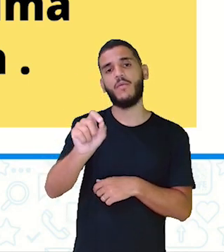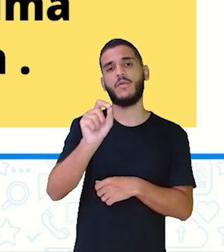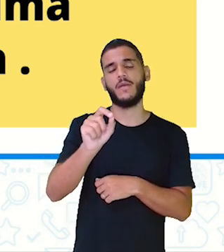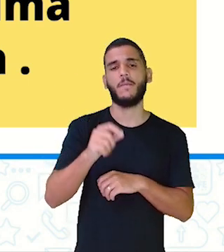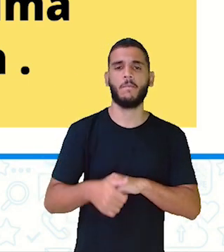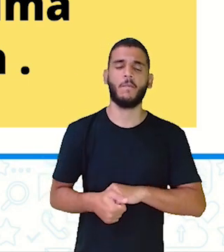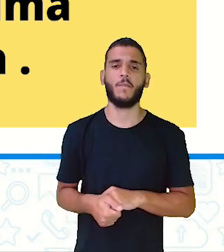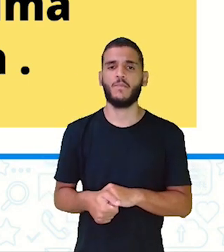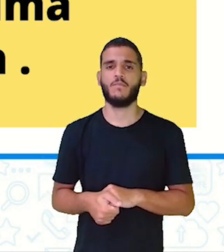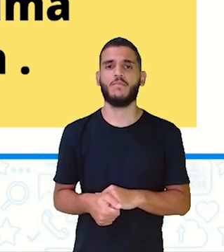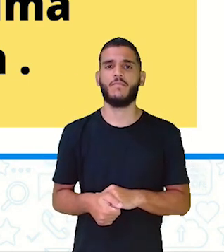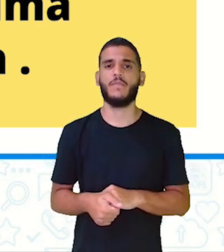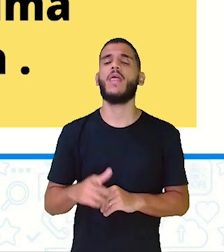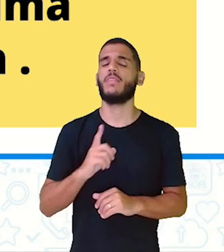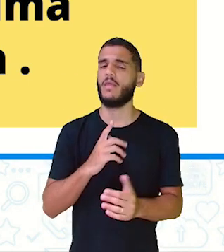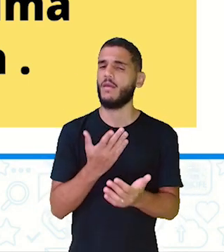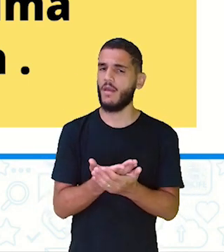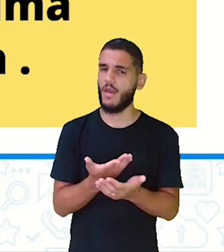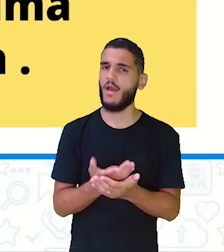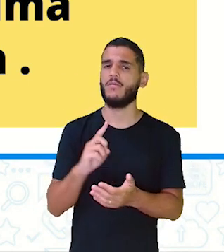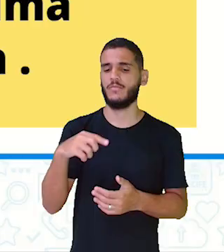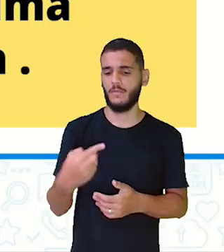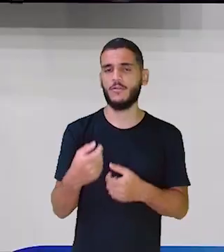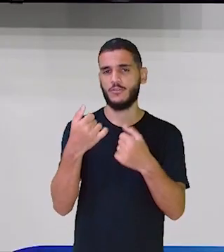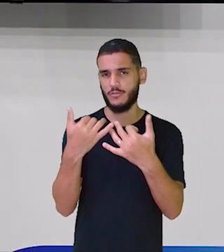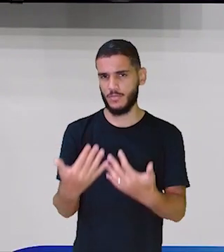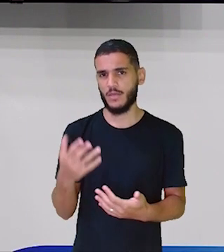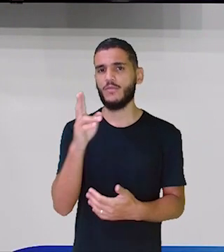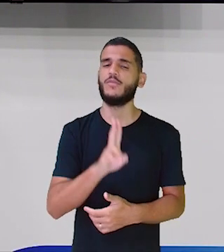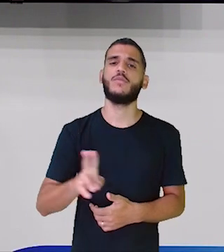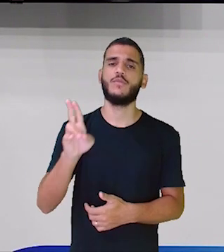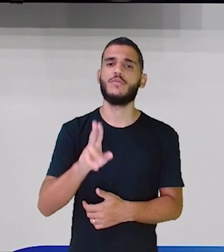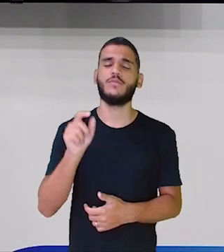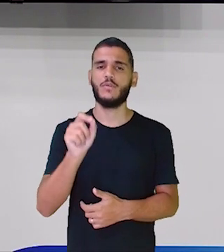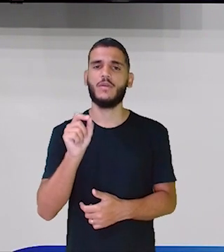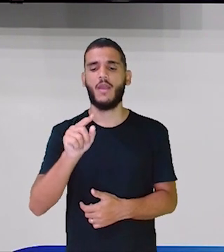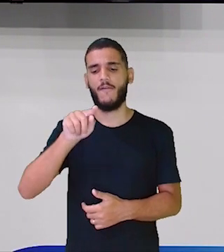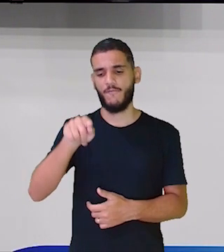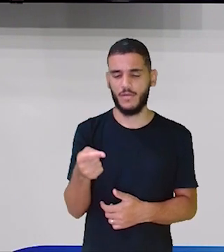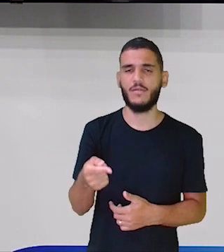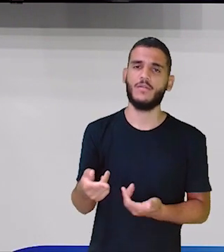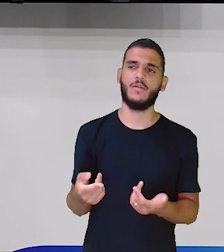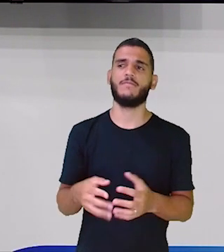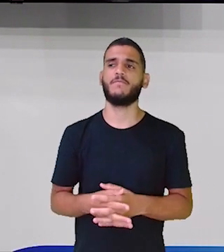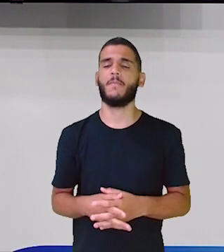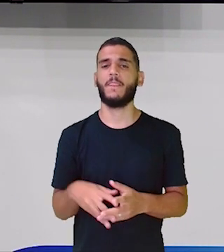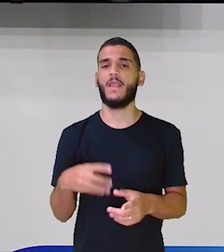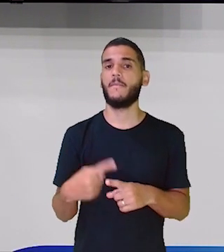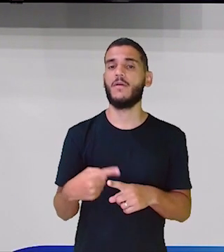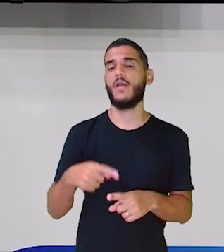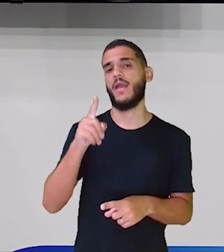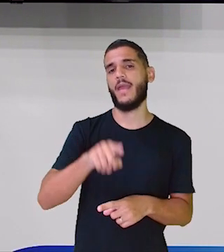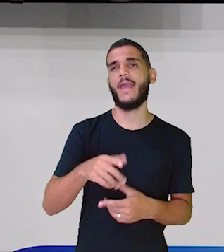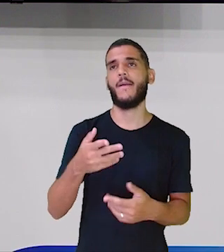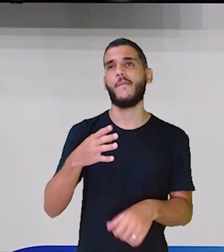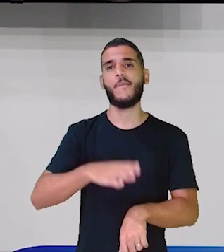uma aula aí falando aí também sobre isso, esse uso aí da vírgula, pois são as pausas